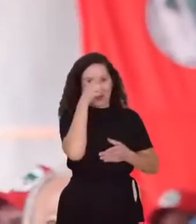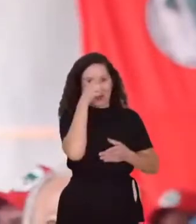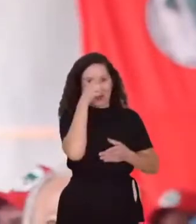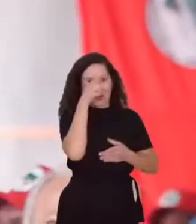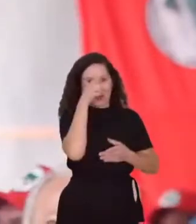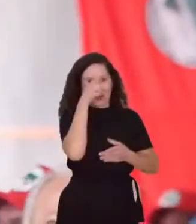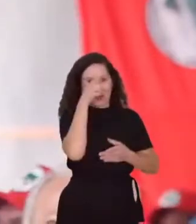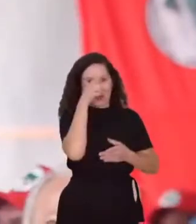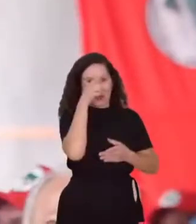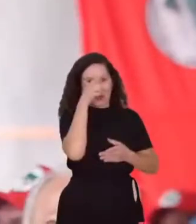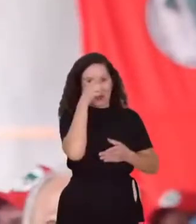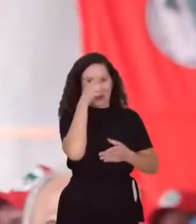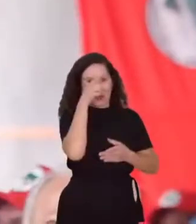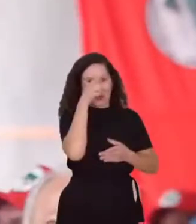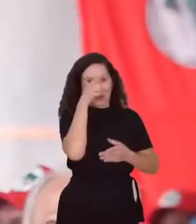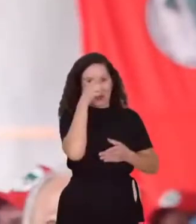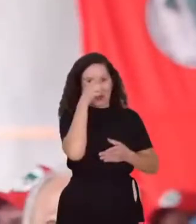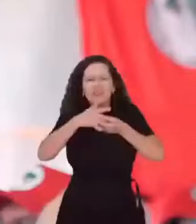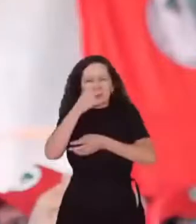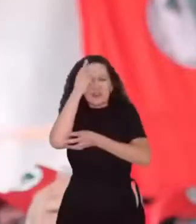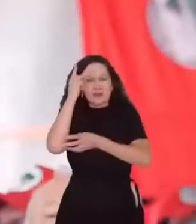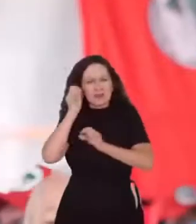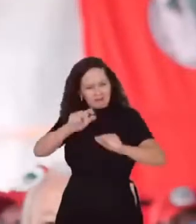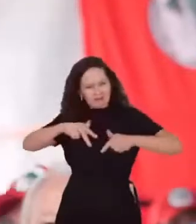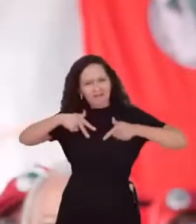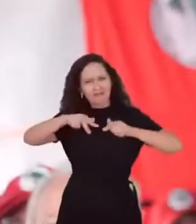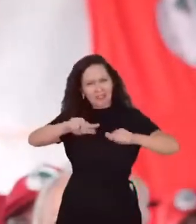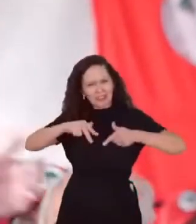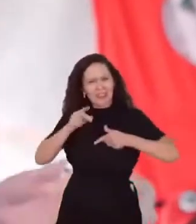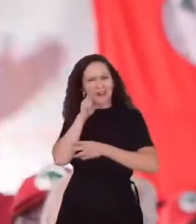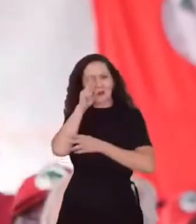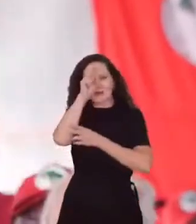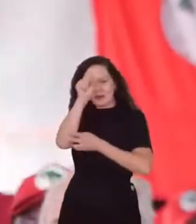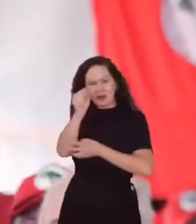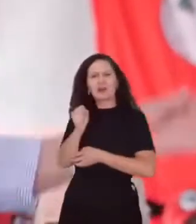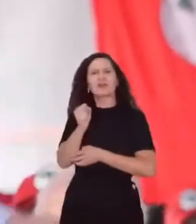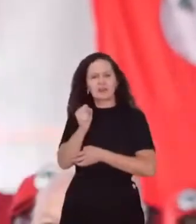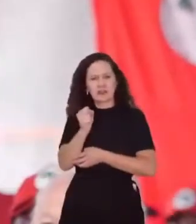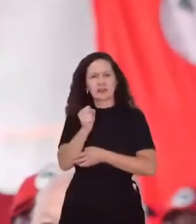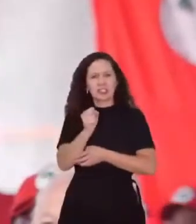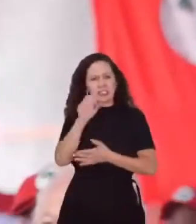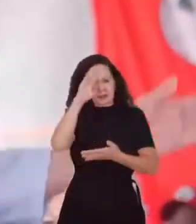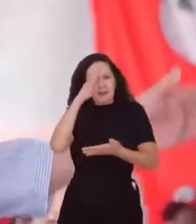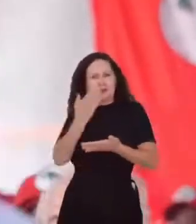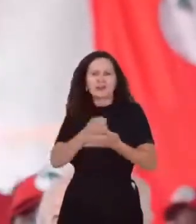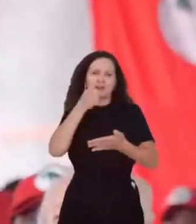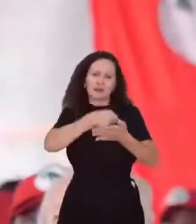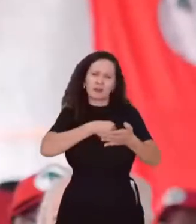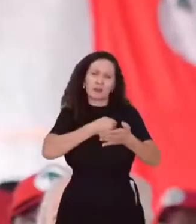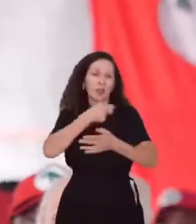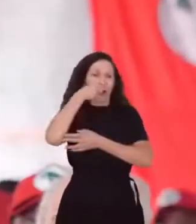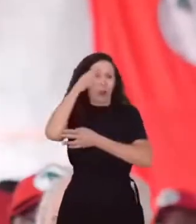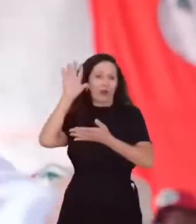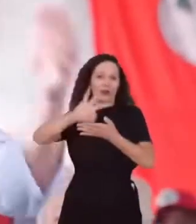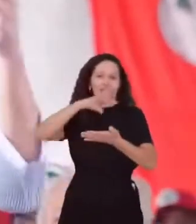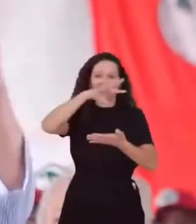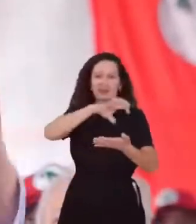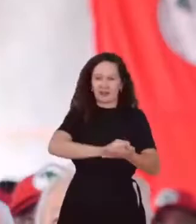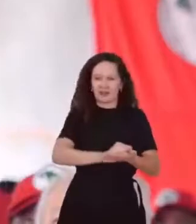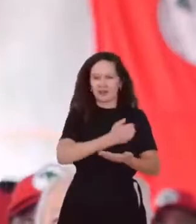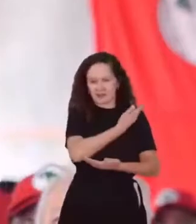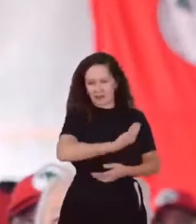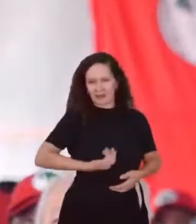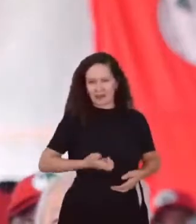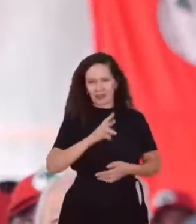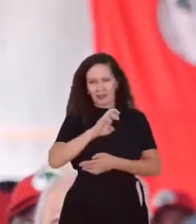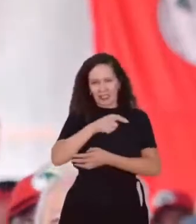gente. Militante, firme, que está convicto da luta. Ontem, na filiação do governador Requião ao PT, nós também